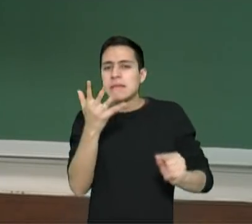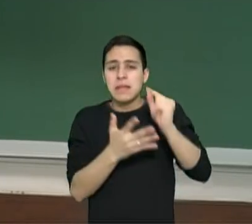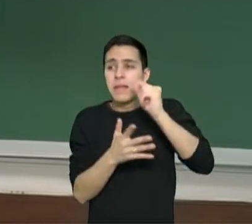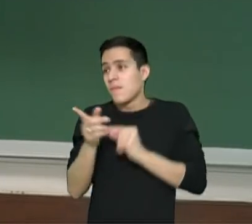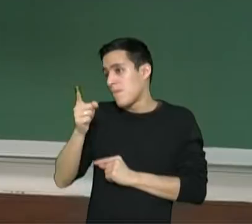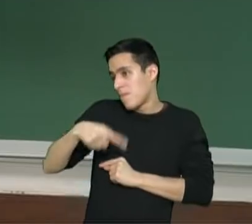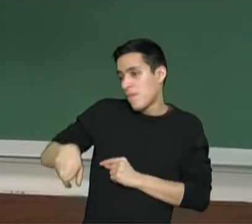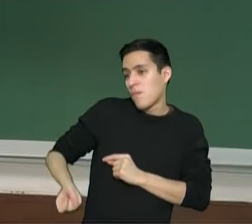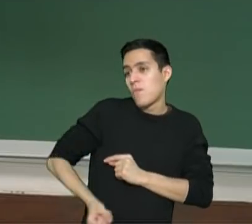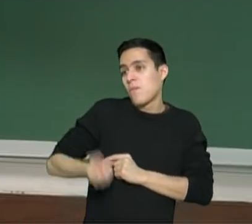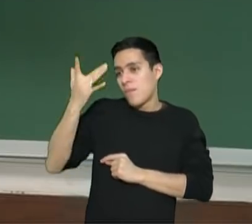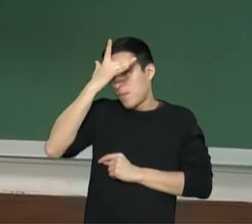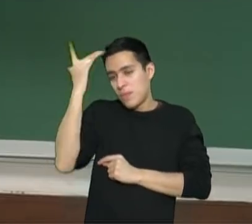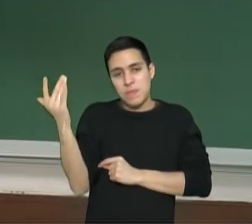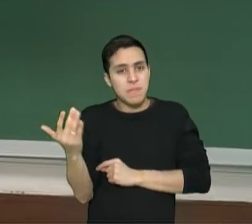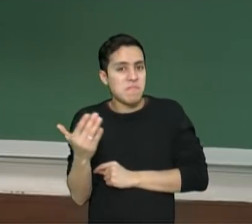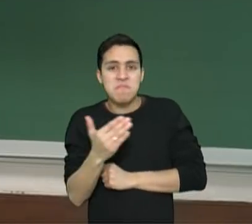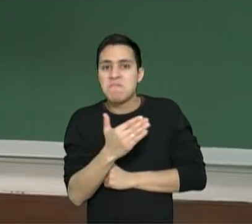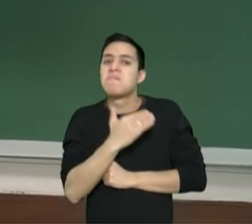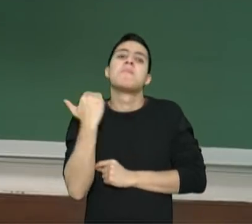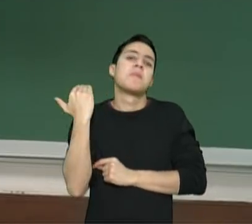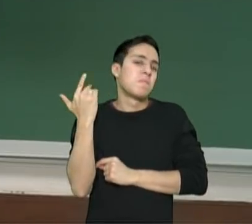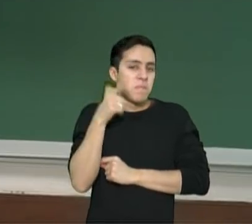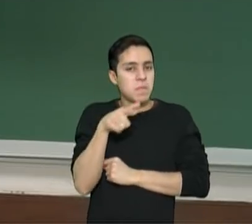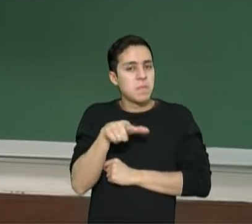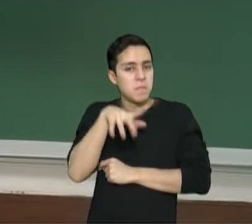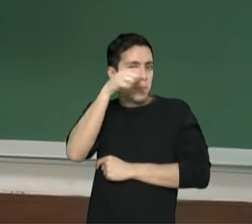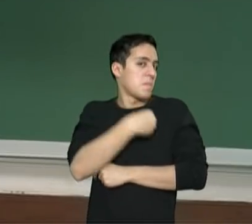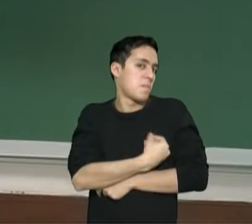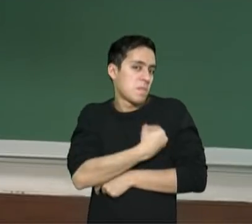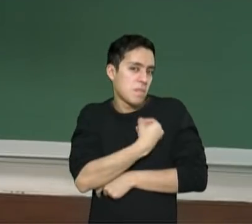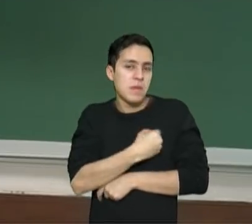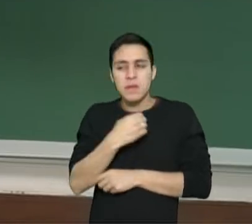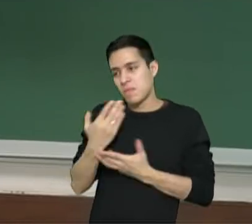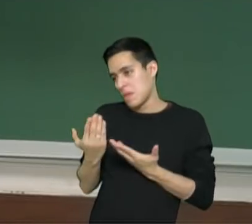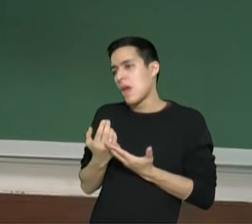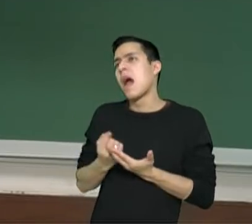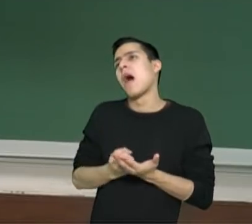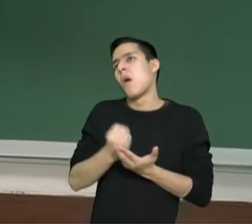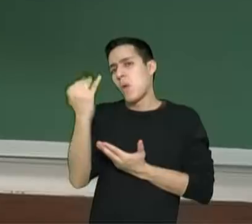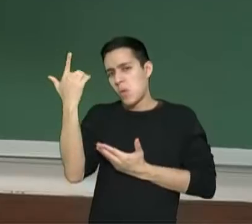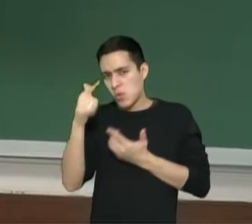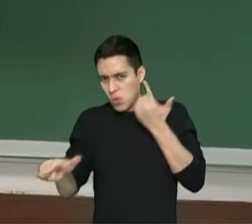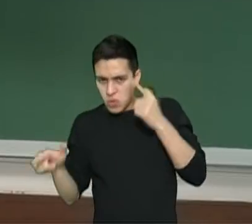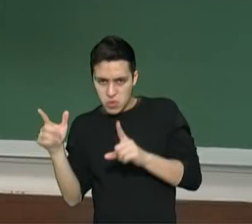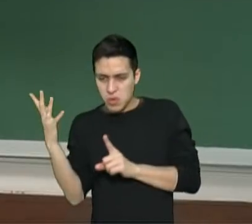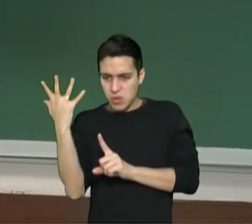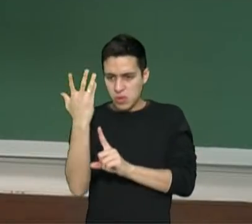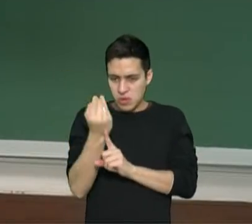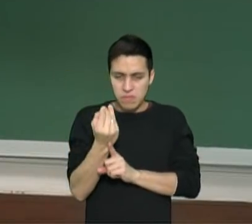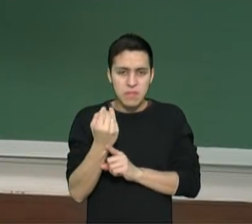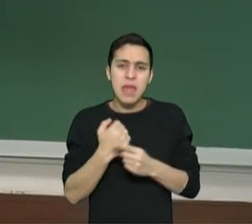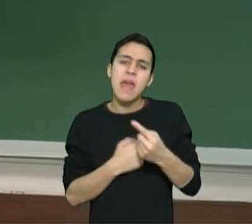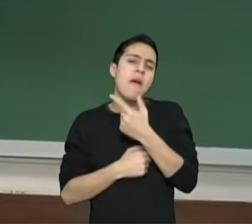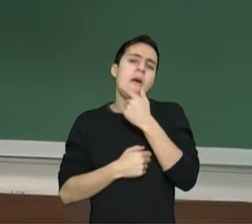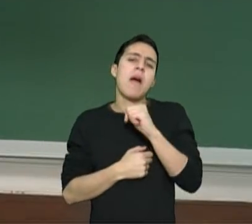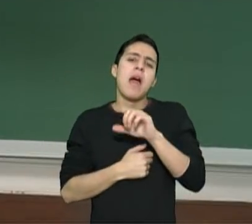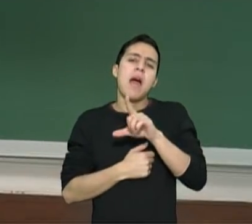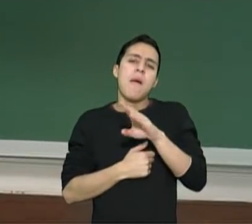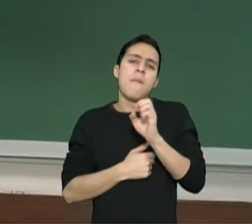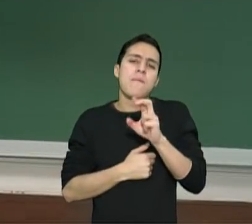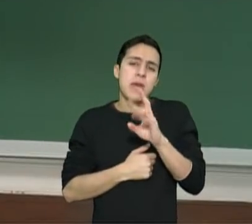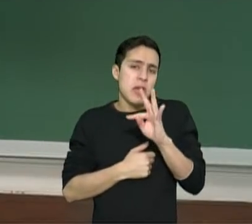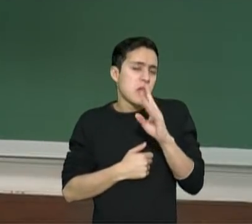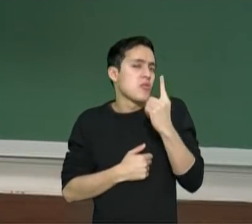não sobreviveram. Tiveram outros artistas viajantes, esse é só um exemplo, né? O Eckhold é só um exemplo